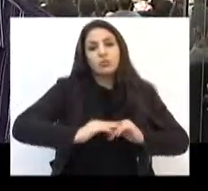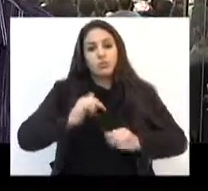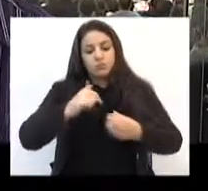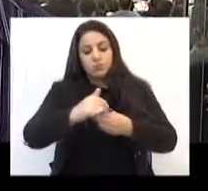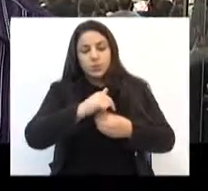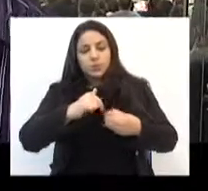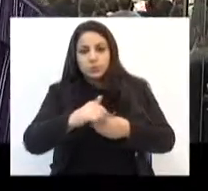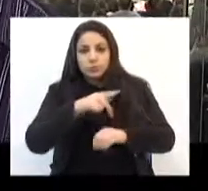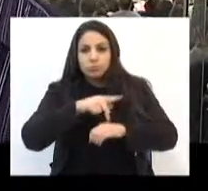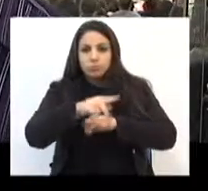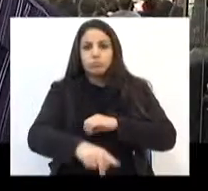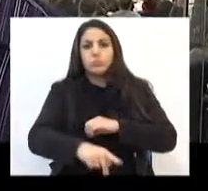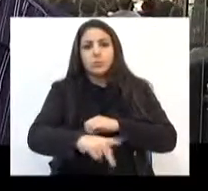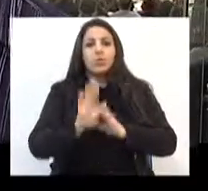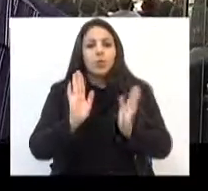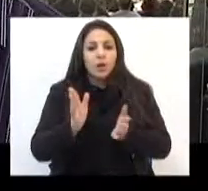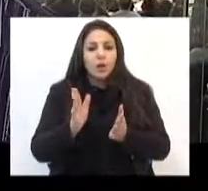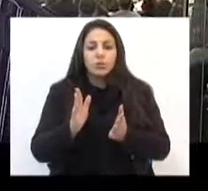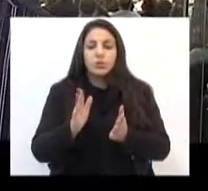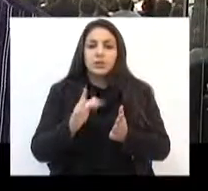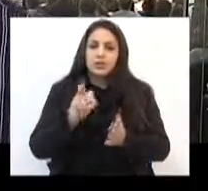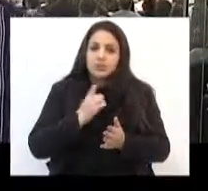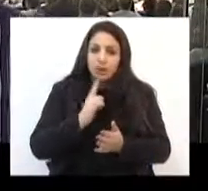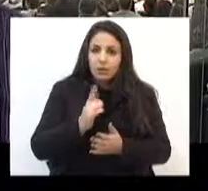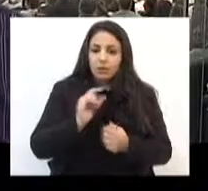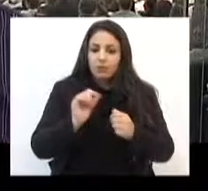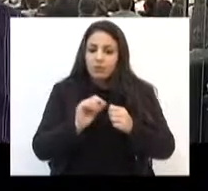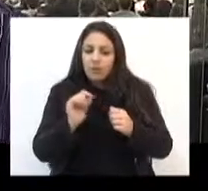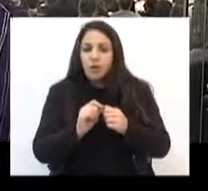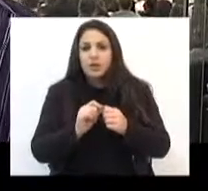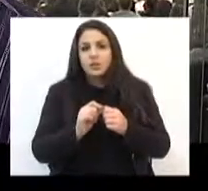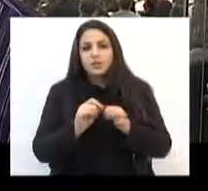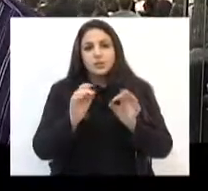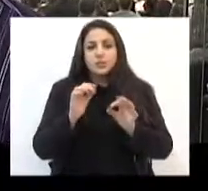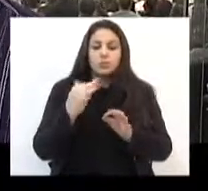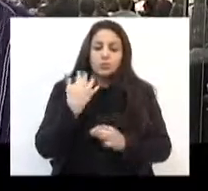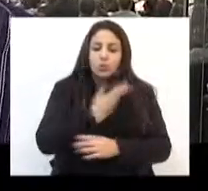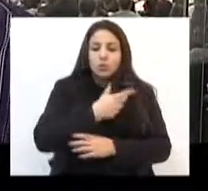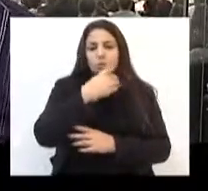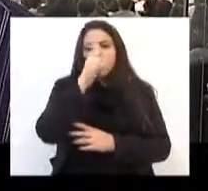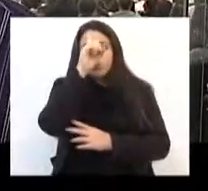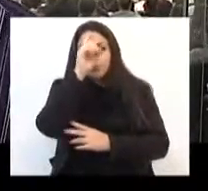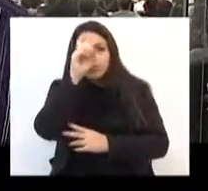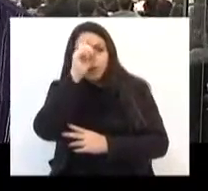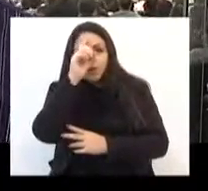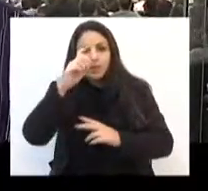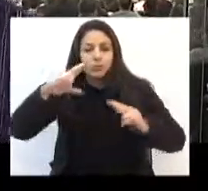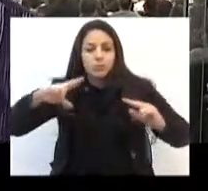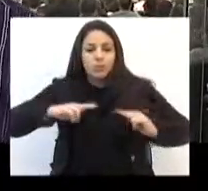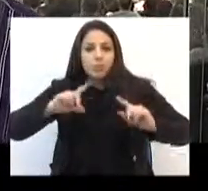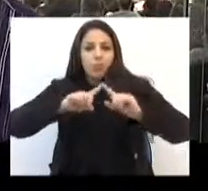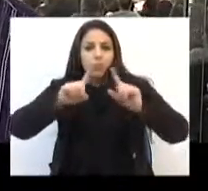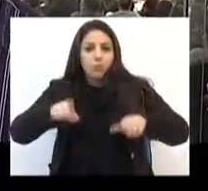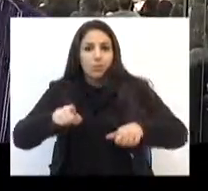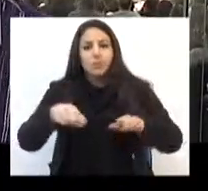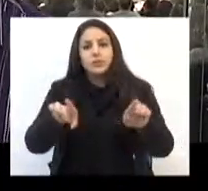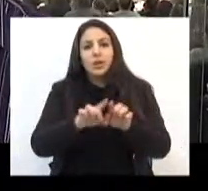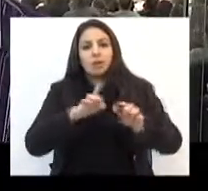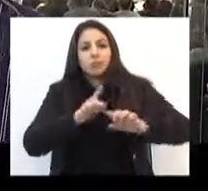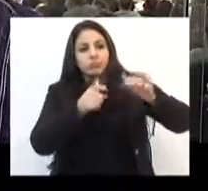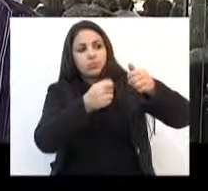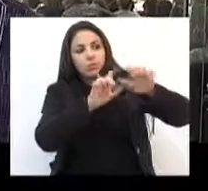direito de gestantes ou idosos terem um acompanhante quando estiverem internados. A iniciativa é do